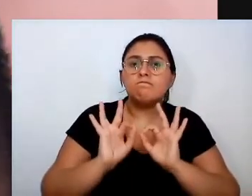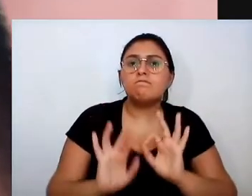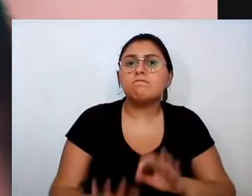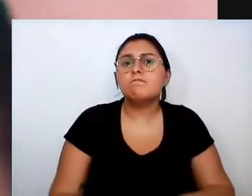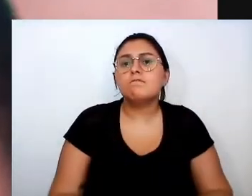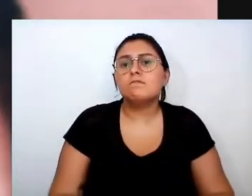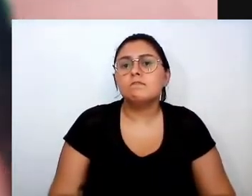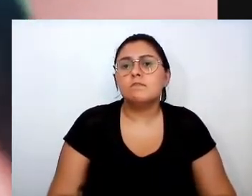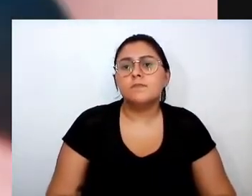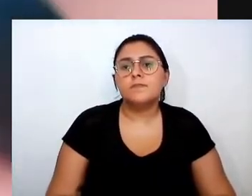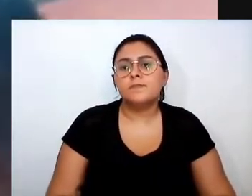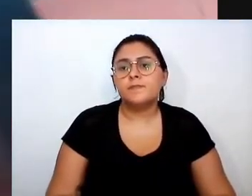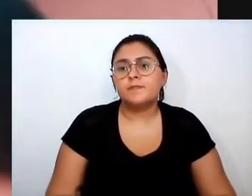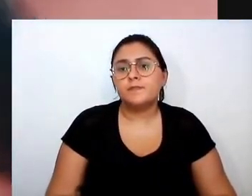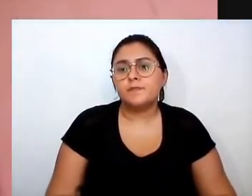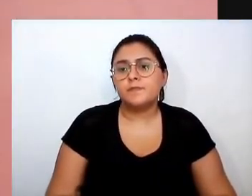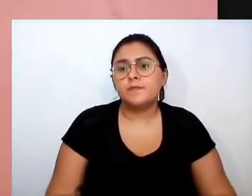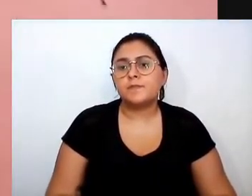lateral.